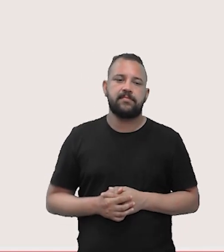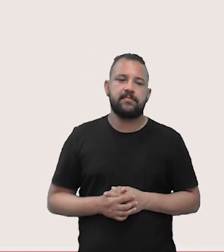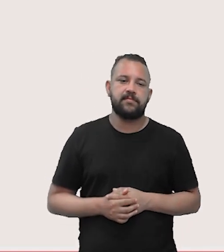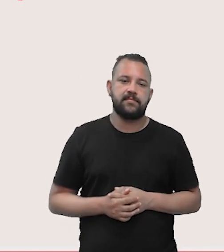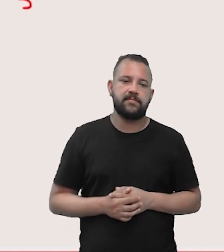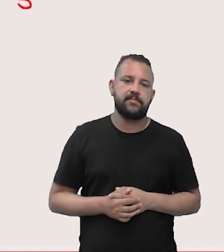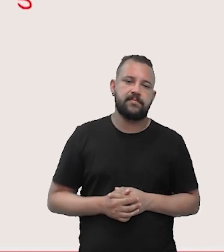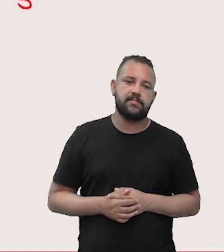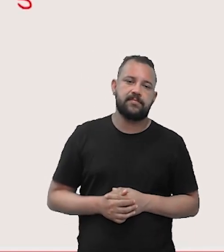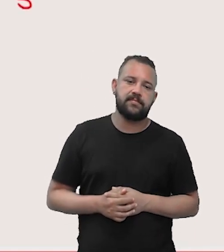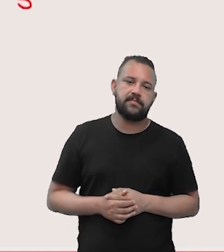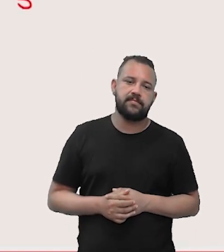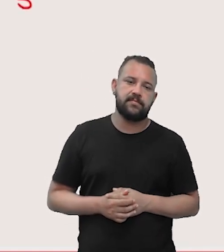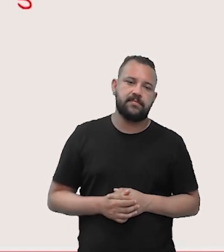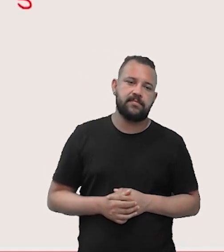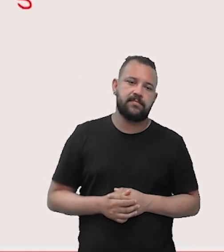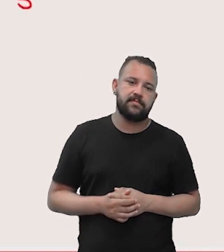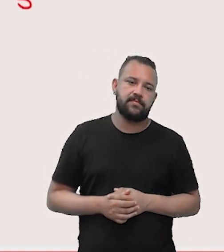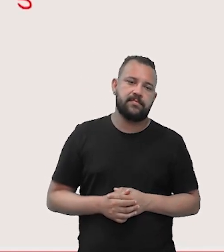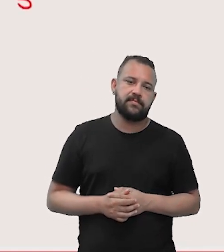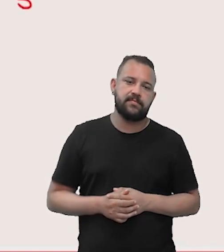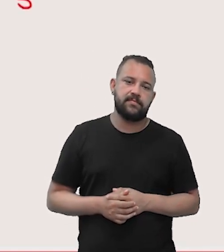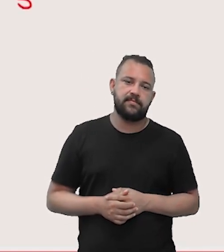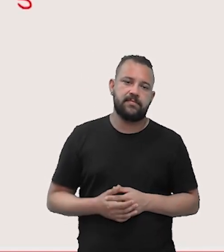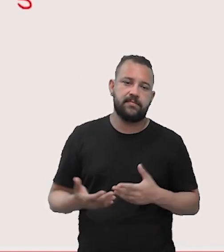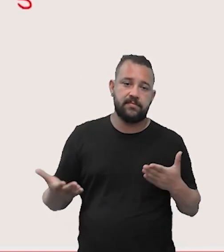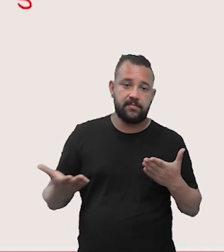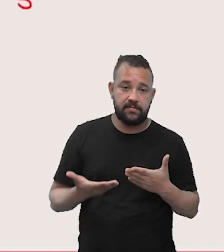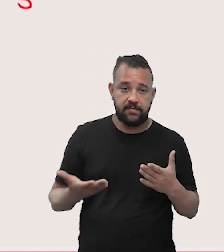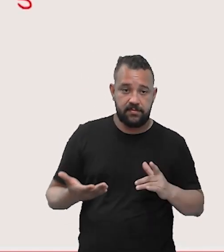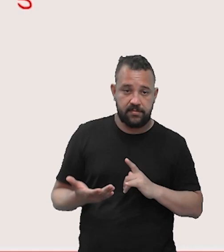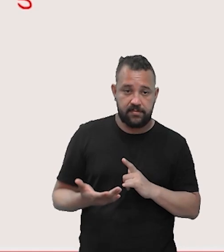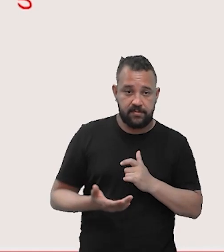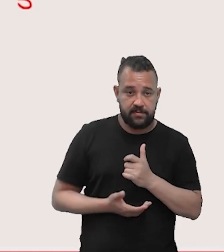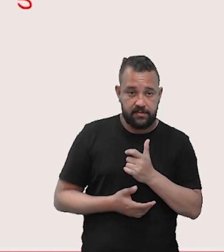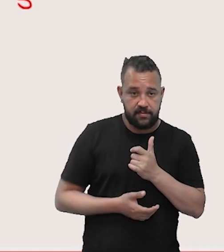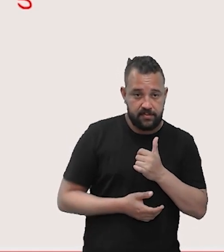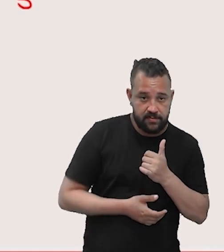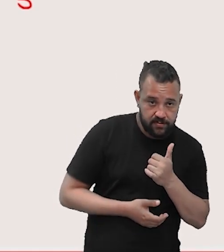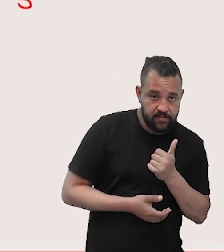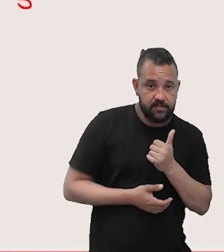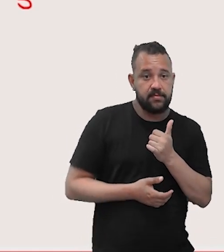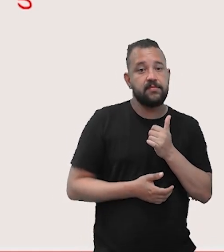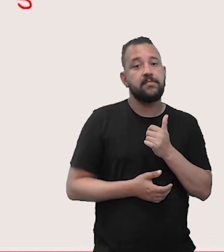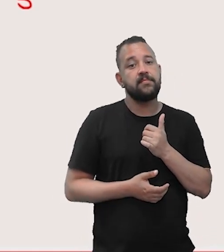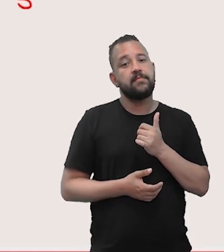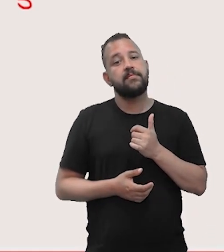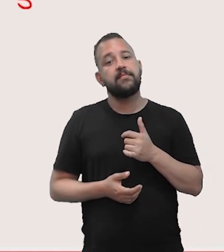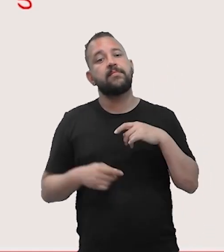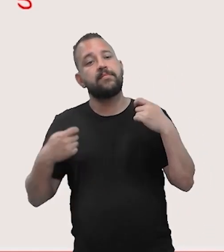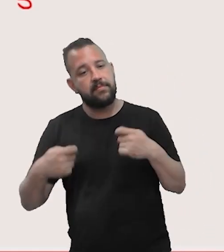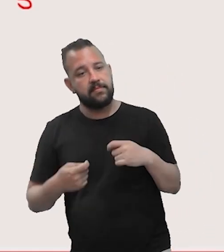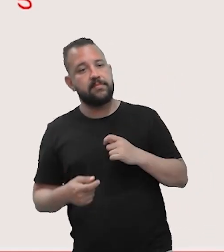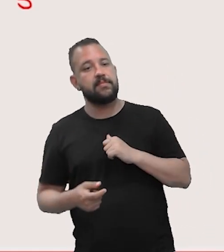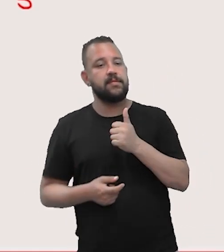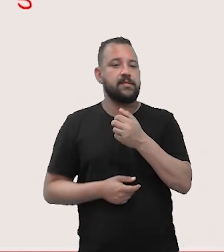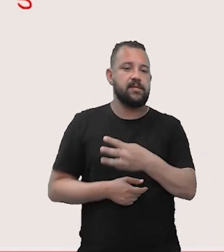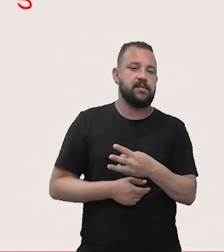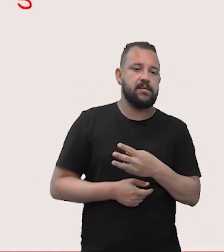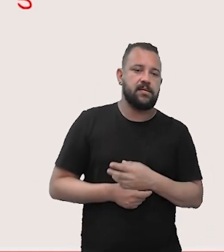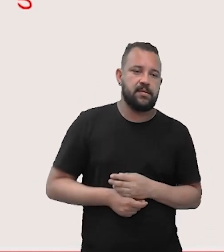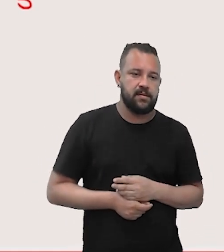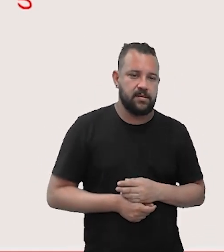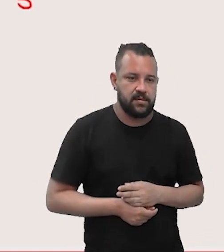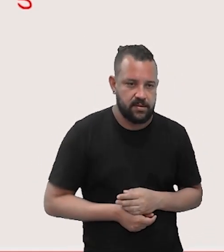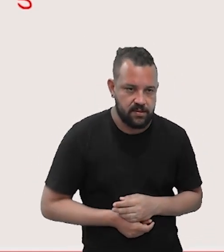sem muita conta, tá? Olha só, o jogador que tinha 77, ele precisou de 13 pontos, correto? Esse jogador